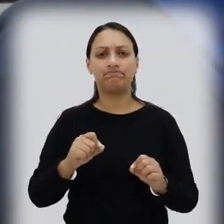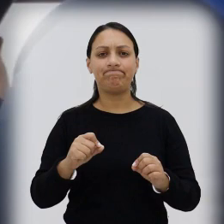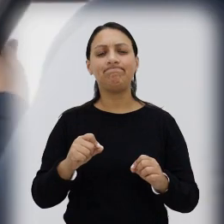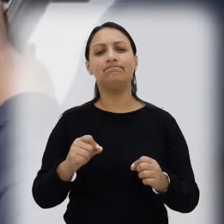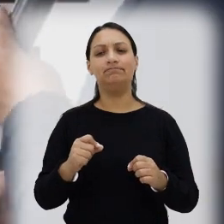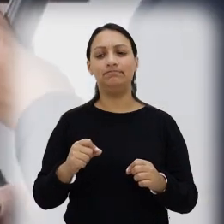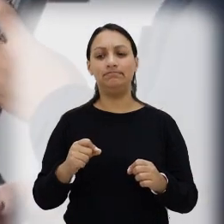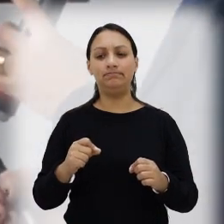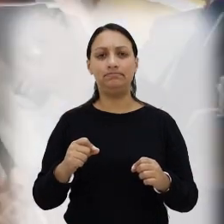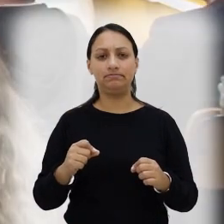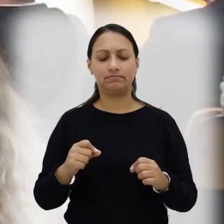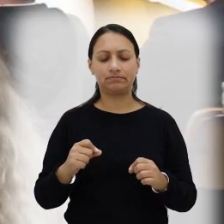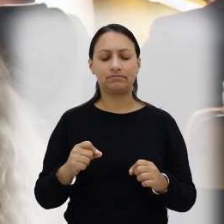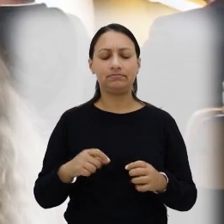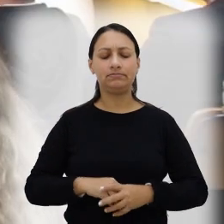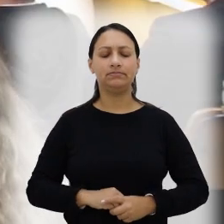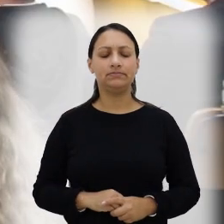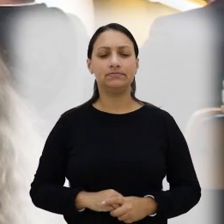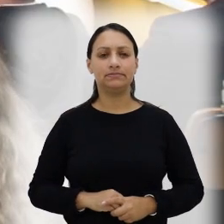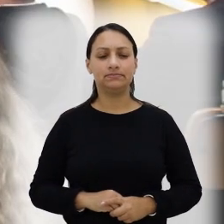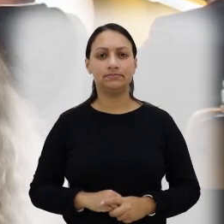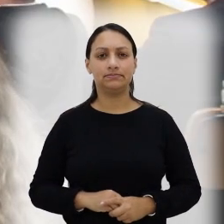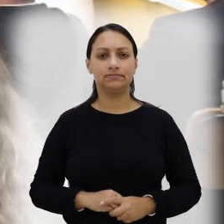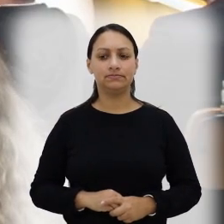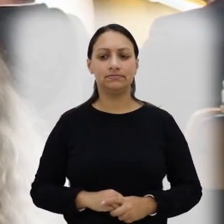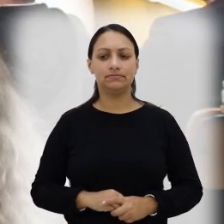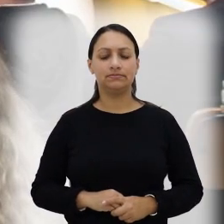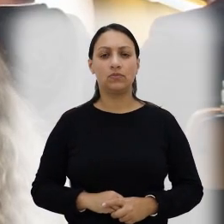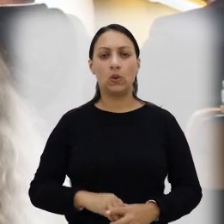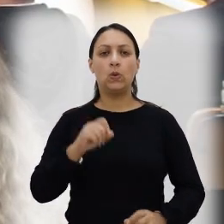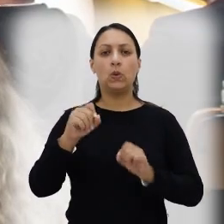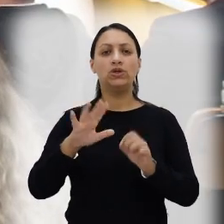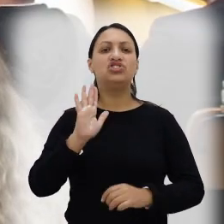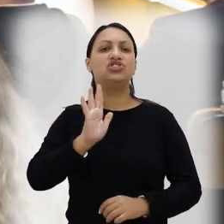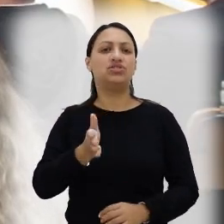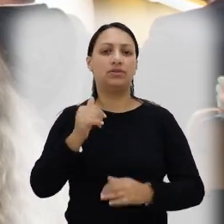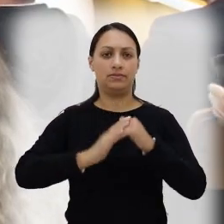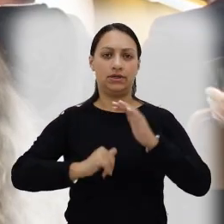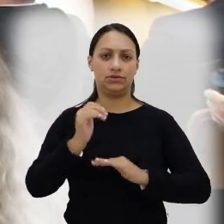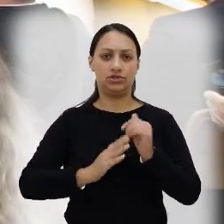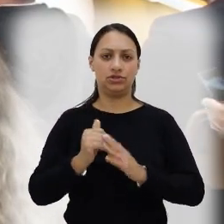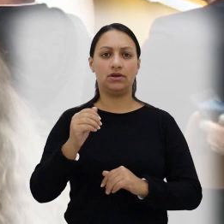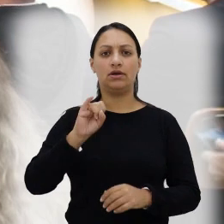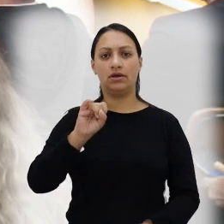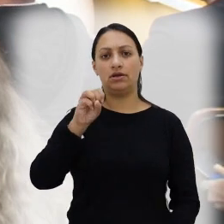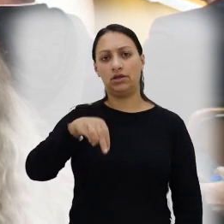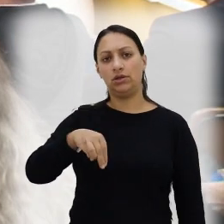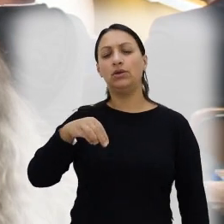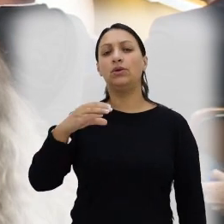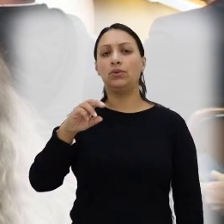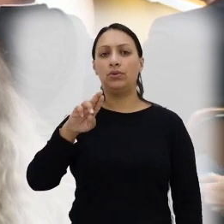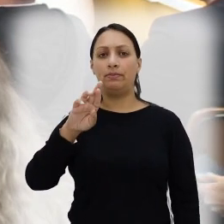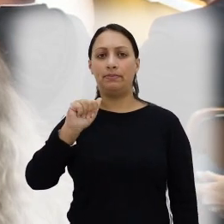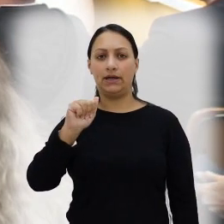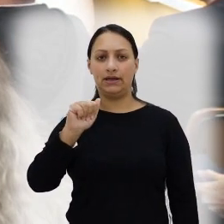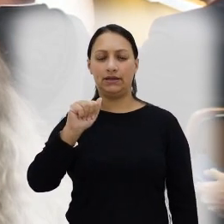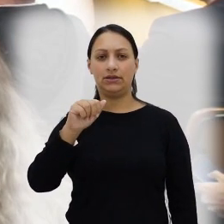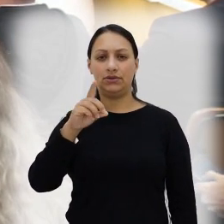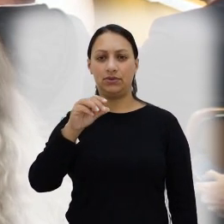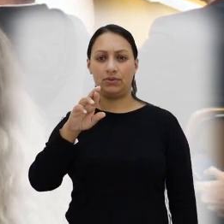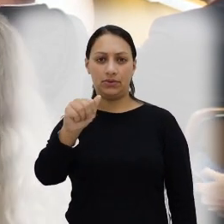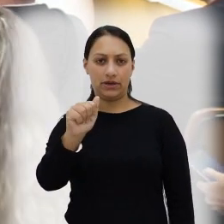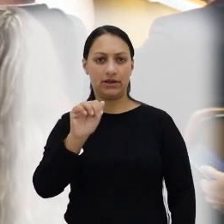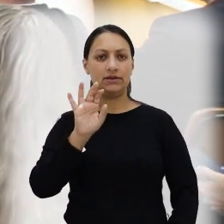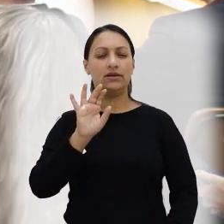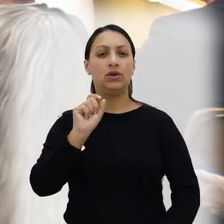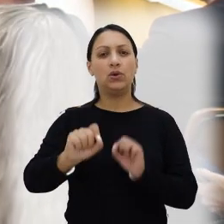sintonia com o que a gente já pratica na incubadora, que a gente segue, né, o CERN,